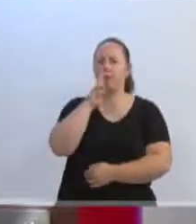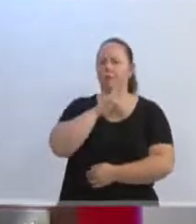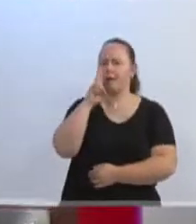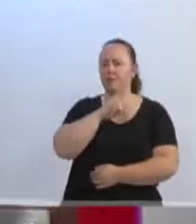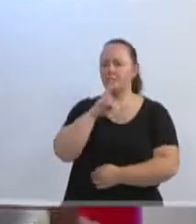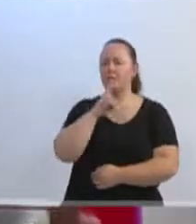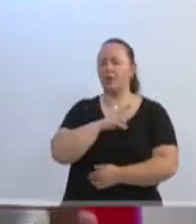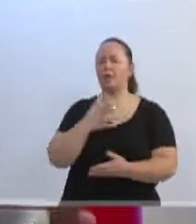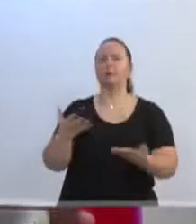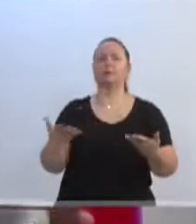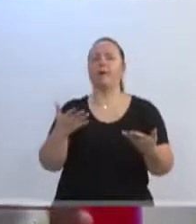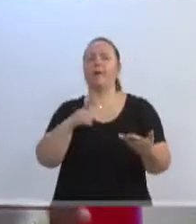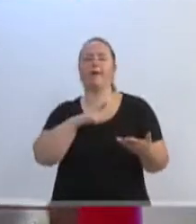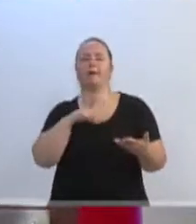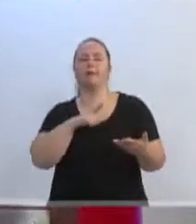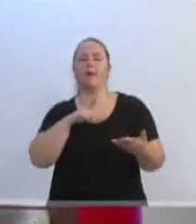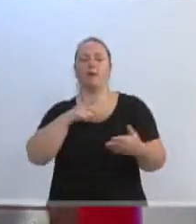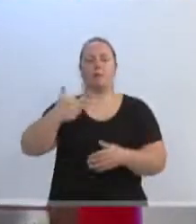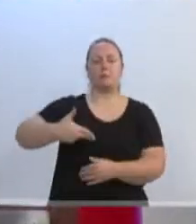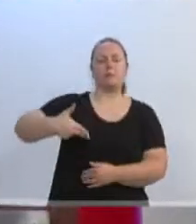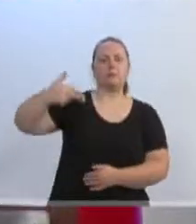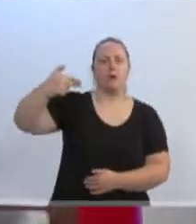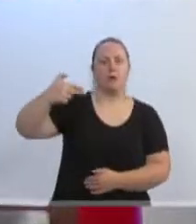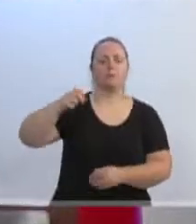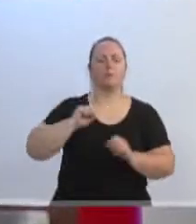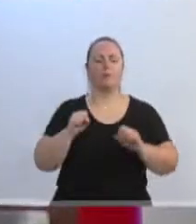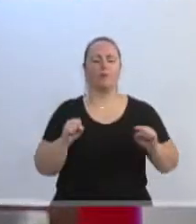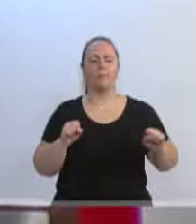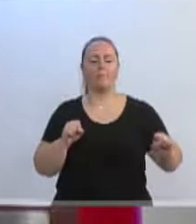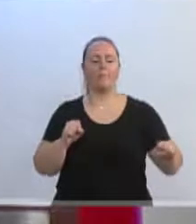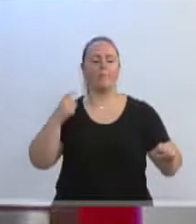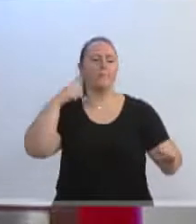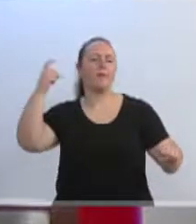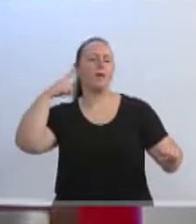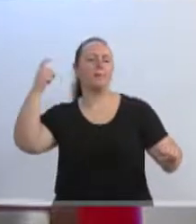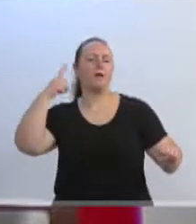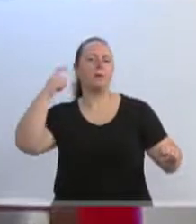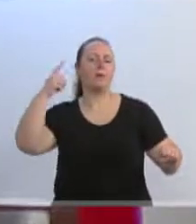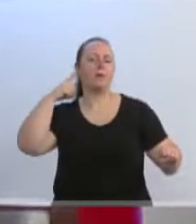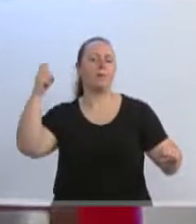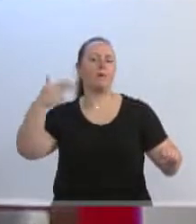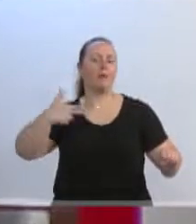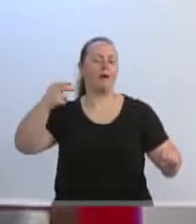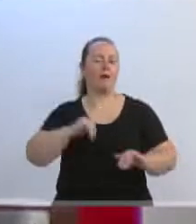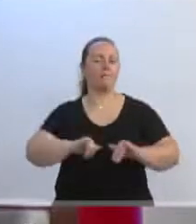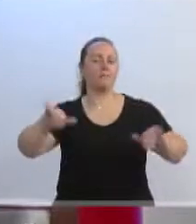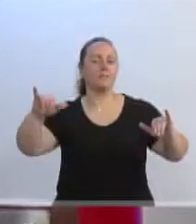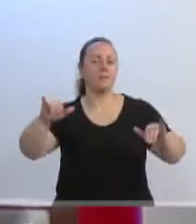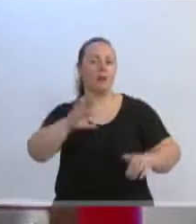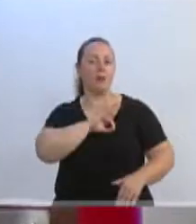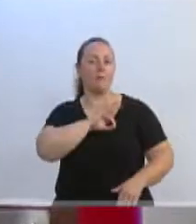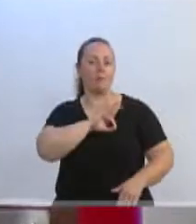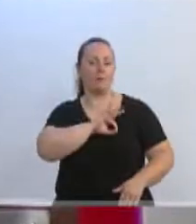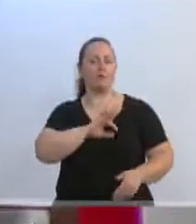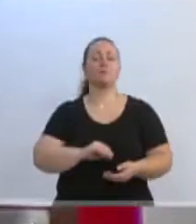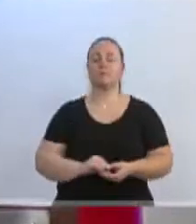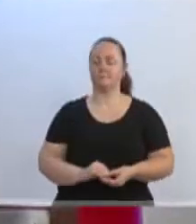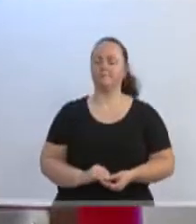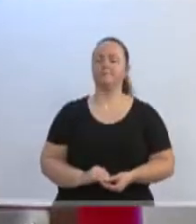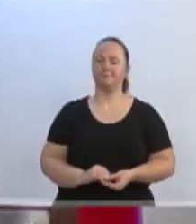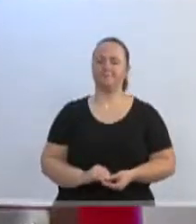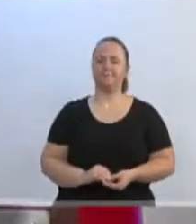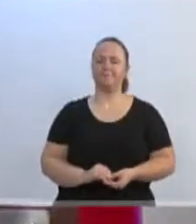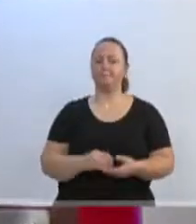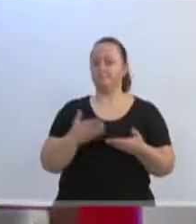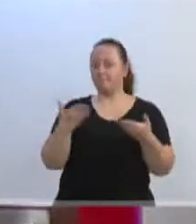Poxa, existiu um assalto dentro do ônibus, você pode clicar o botão de alarme, né? E aquele ônibus está sendo monitorado. Então, nós temos aí, em cima das